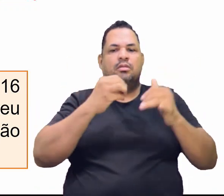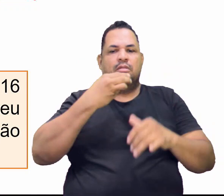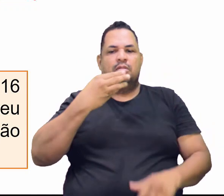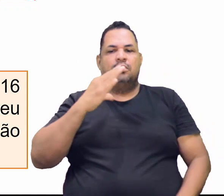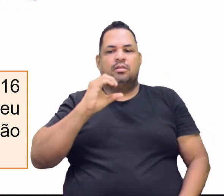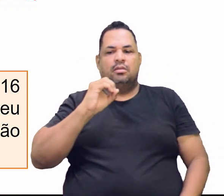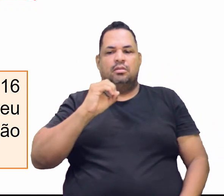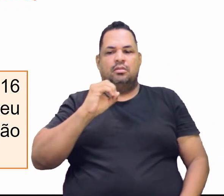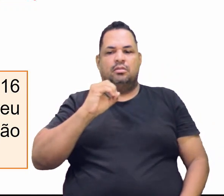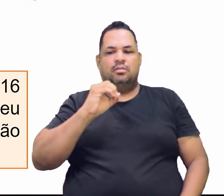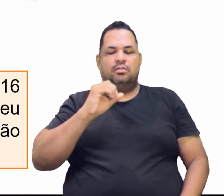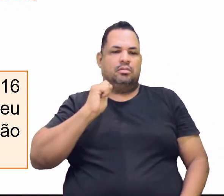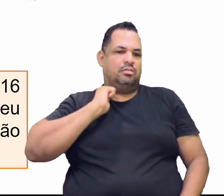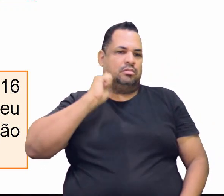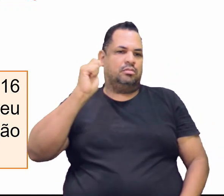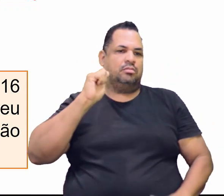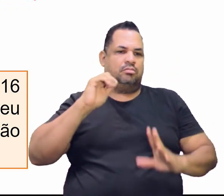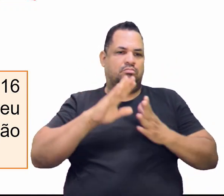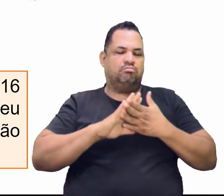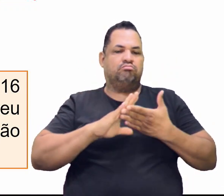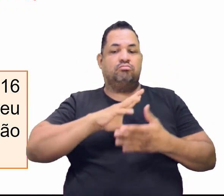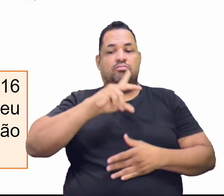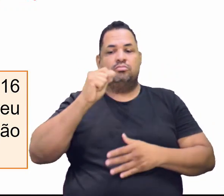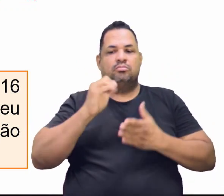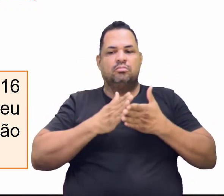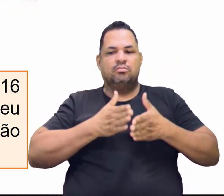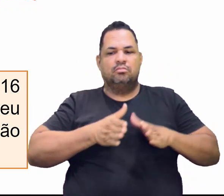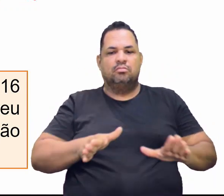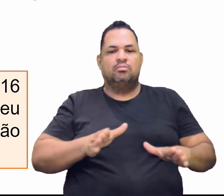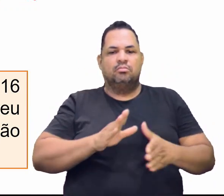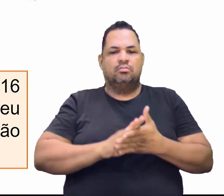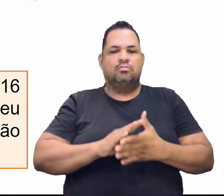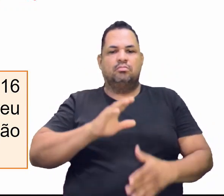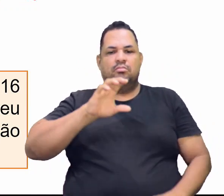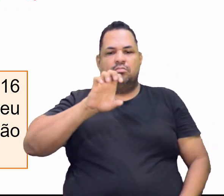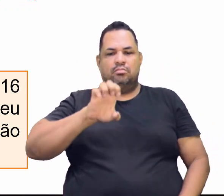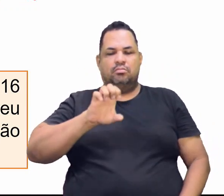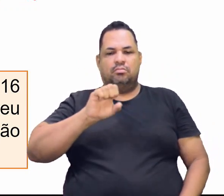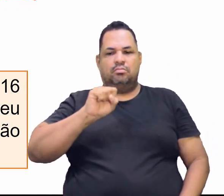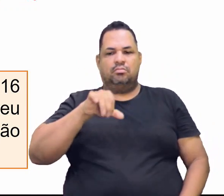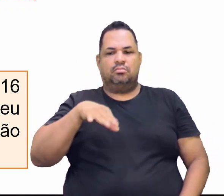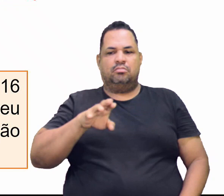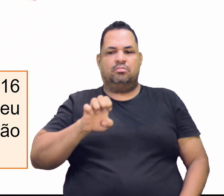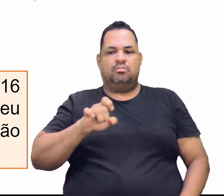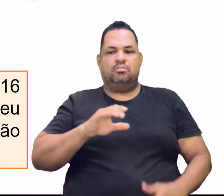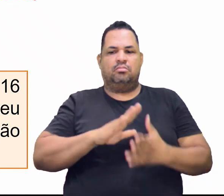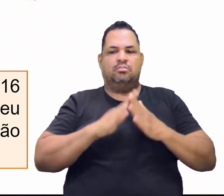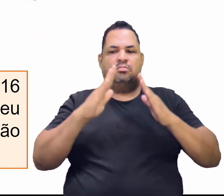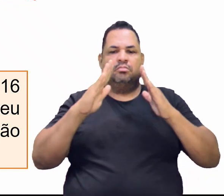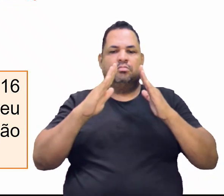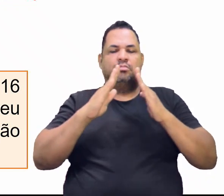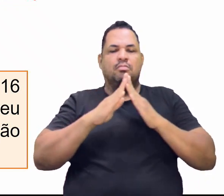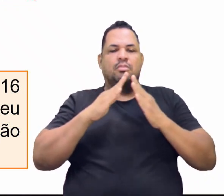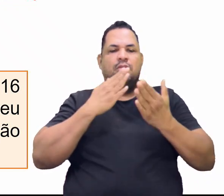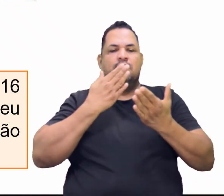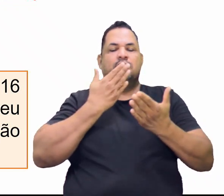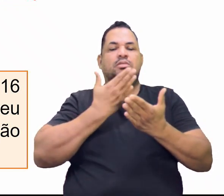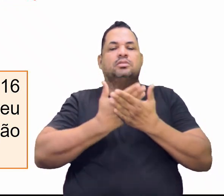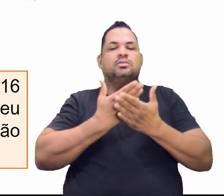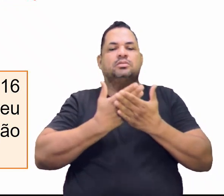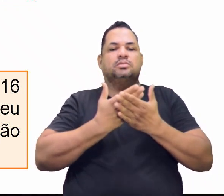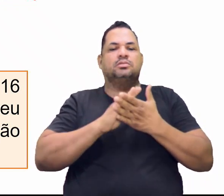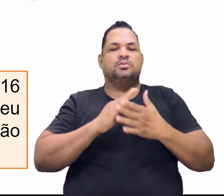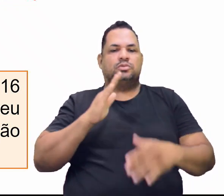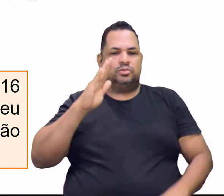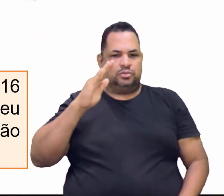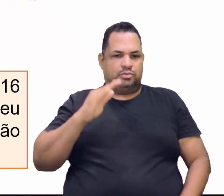30 de abril, no dia que ele nasceu, lá na ESEMI, Escola de Comando do Estado-Maior